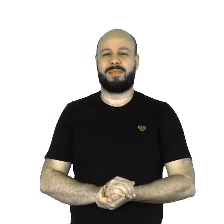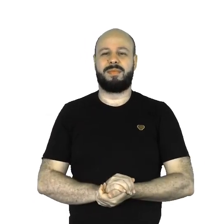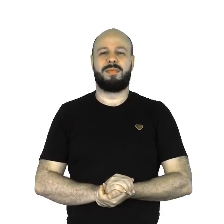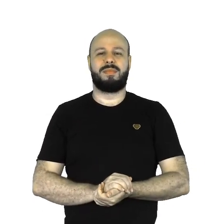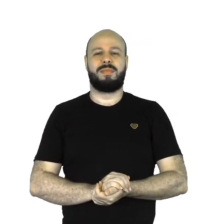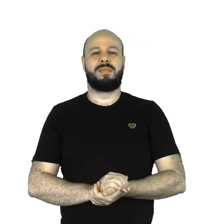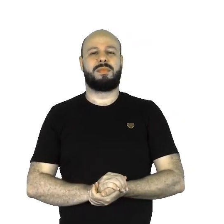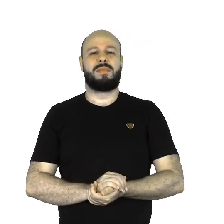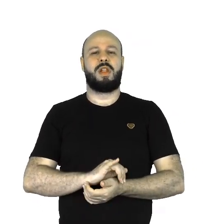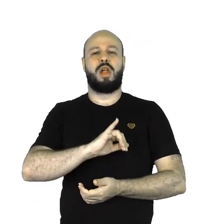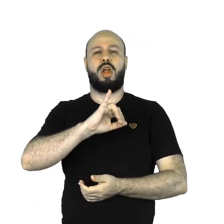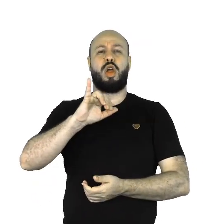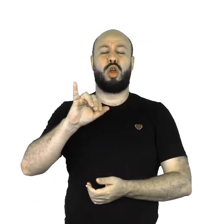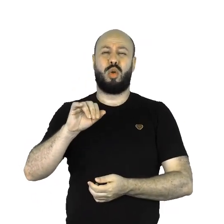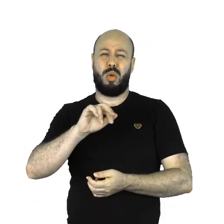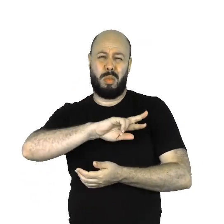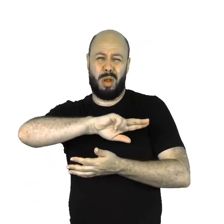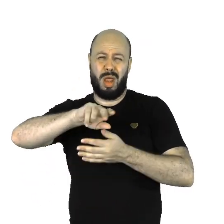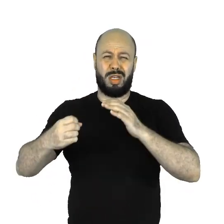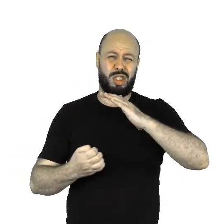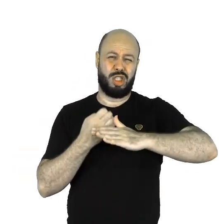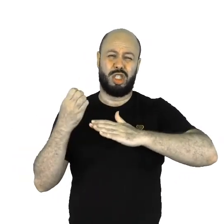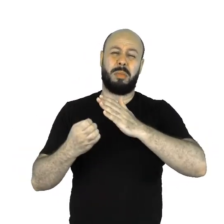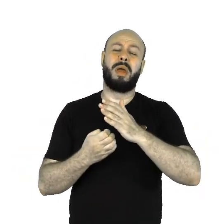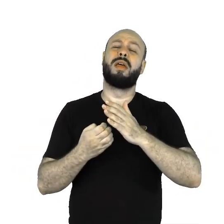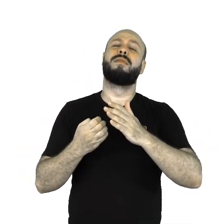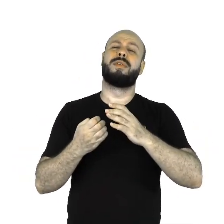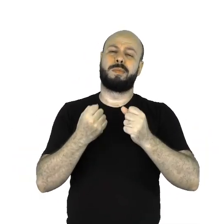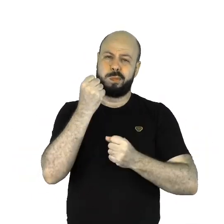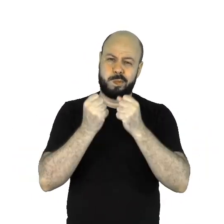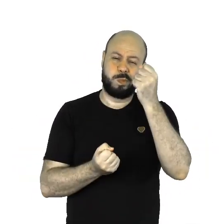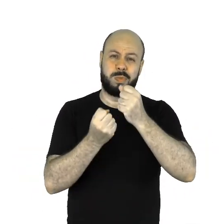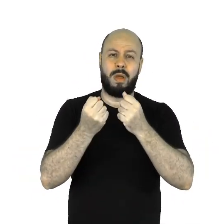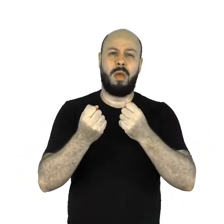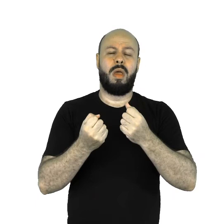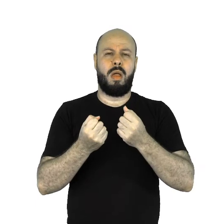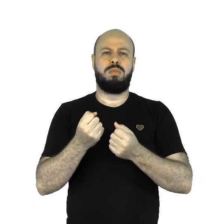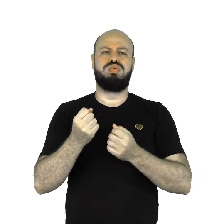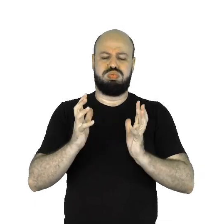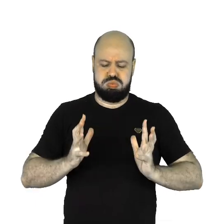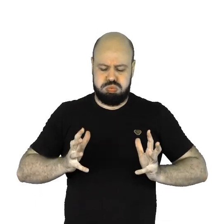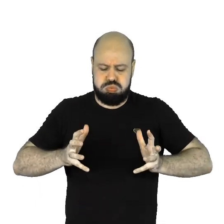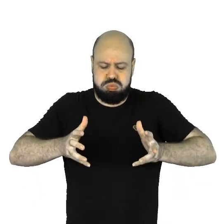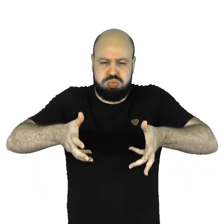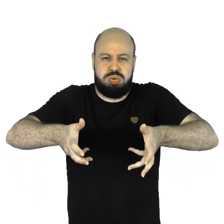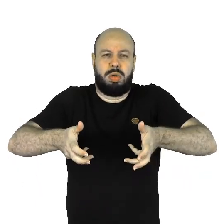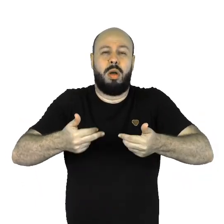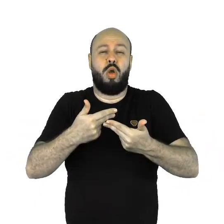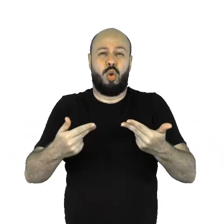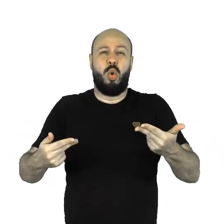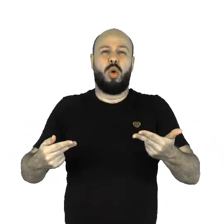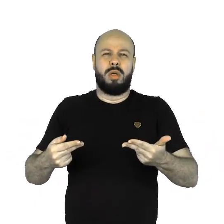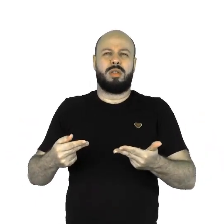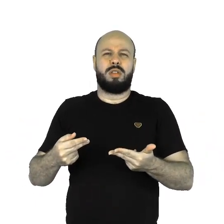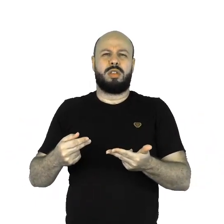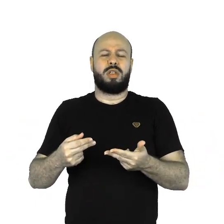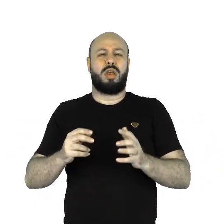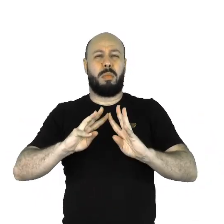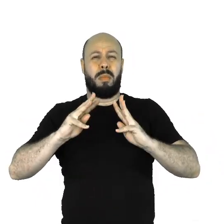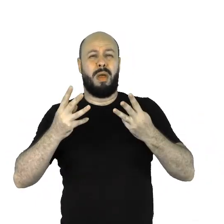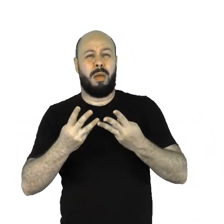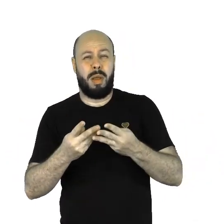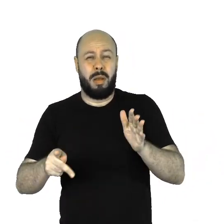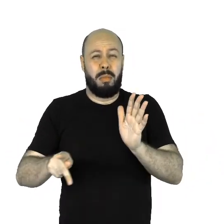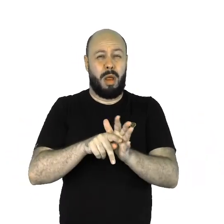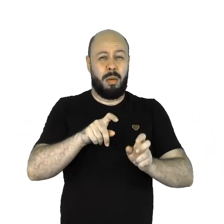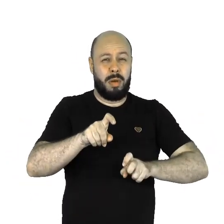John Deere, todas as fábricas de trator e de insumos de agrotóxicos, eles são